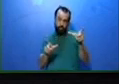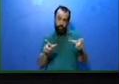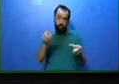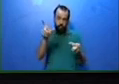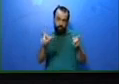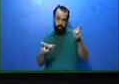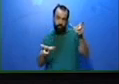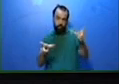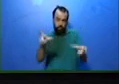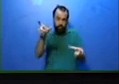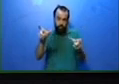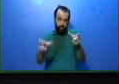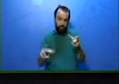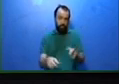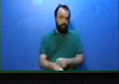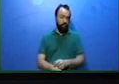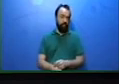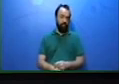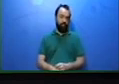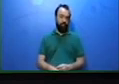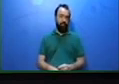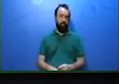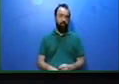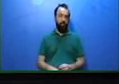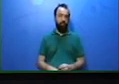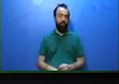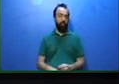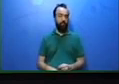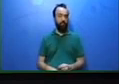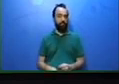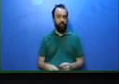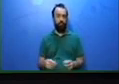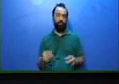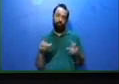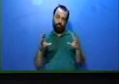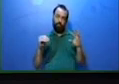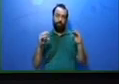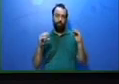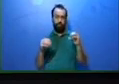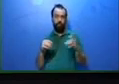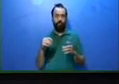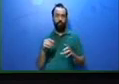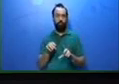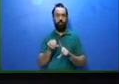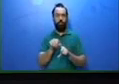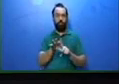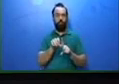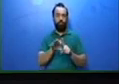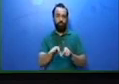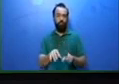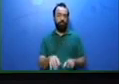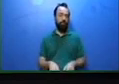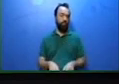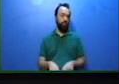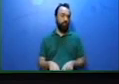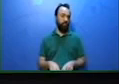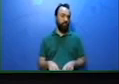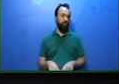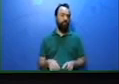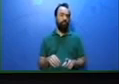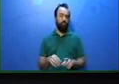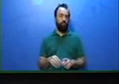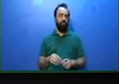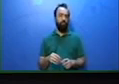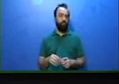Personagem, né? Nos ensina a trabalhar com esses personagens, fala, diálogo, narrador. Aqui o